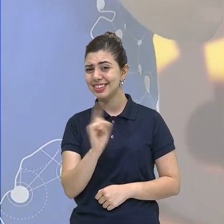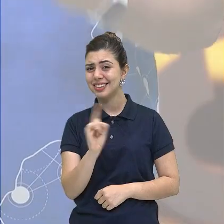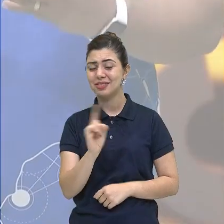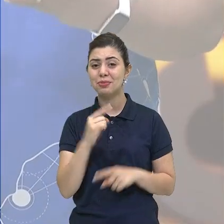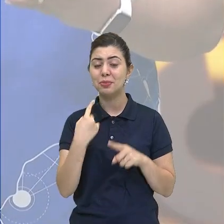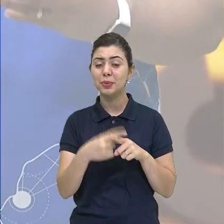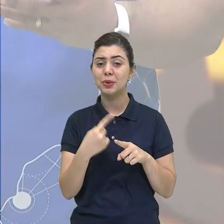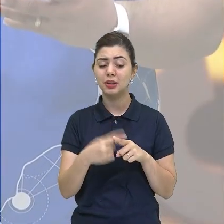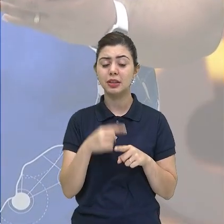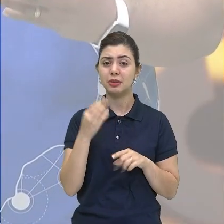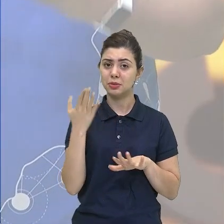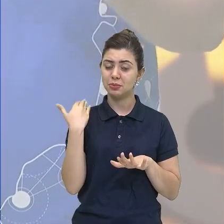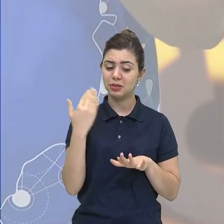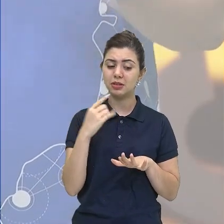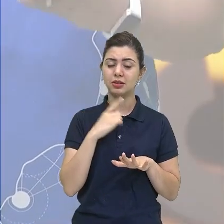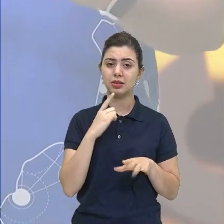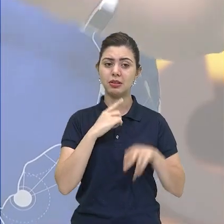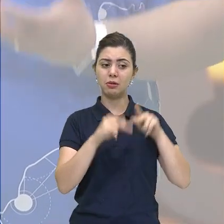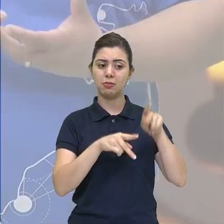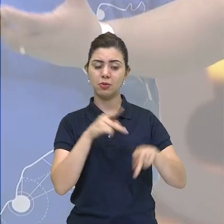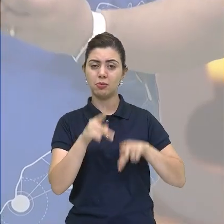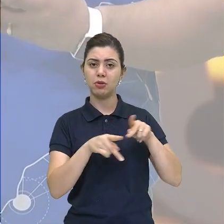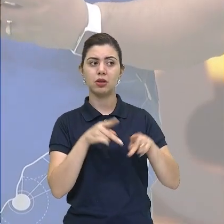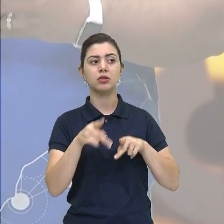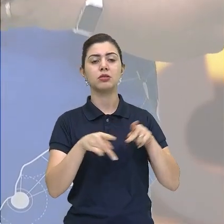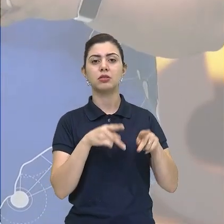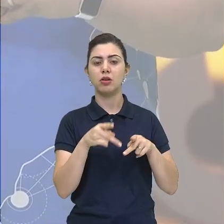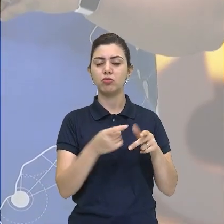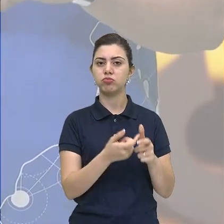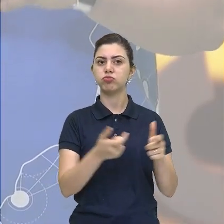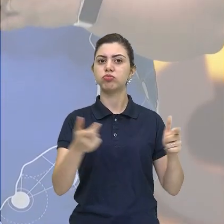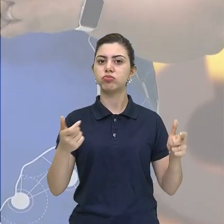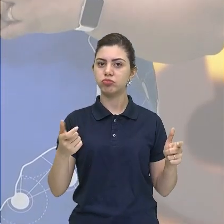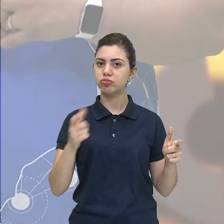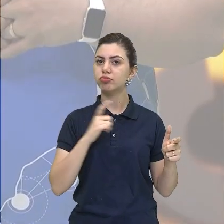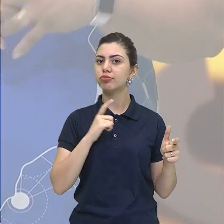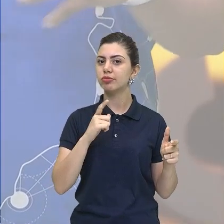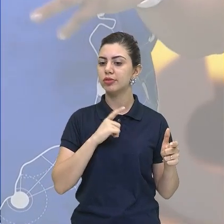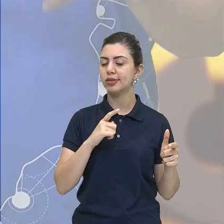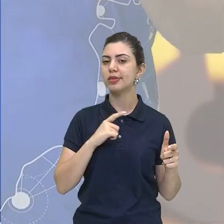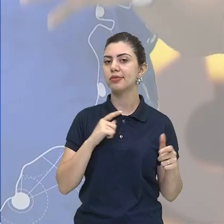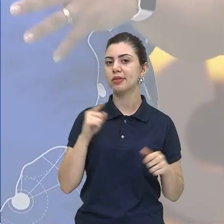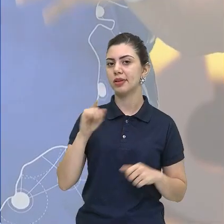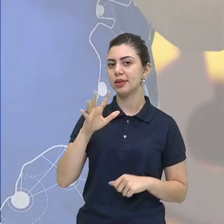grandes civilizações existiram dentro do continente, tá,